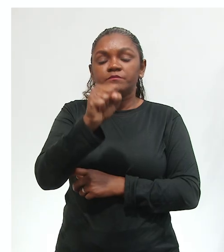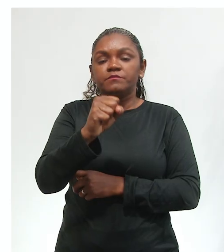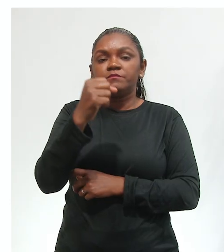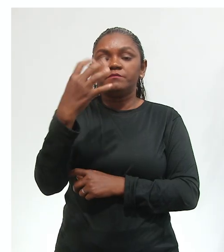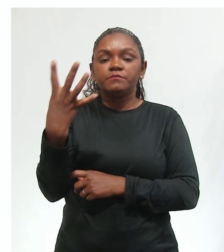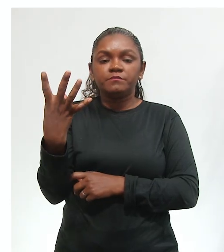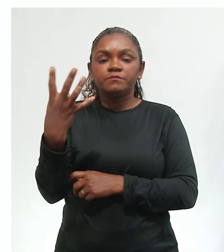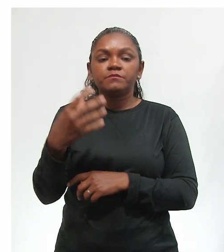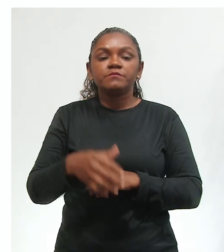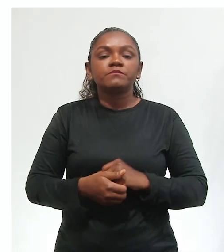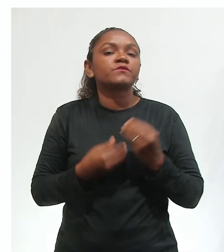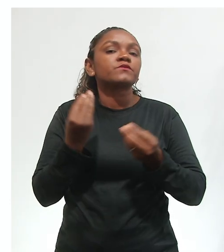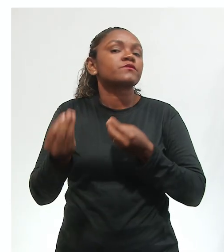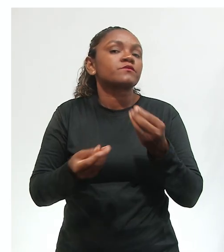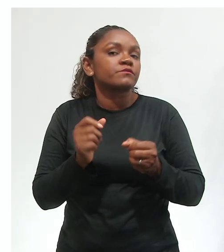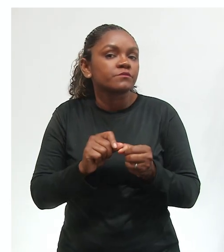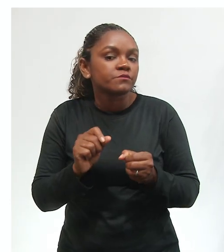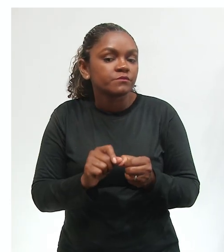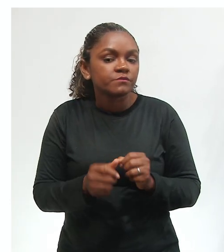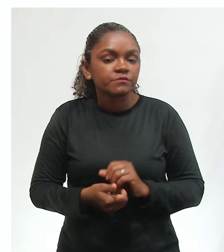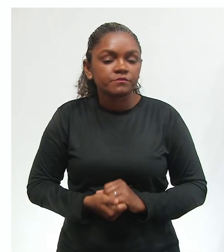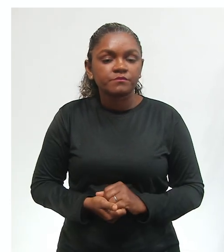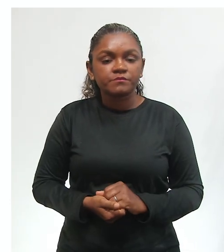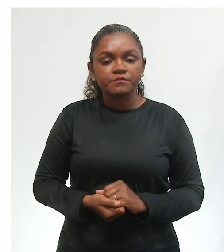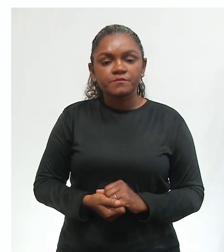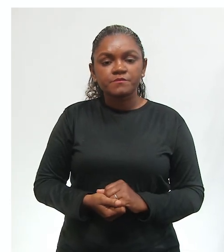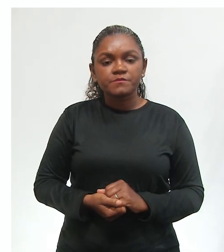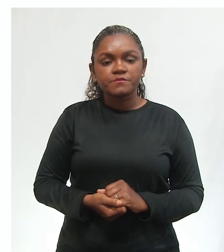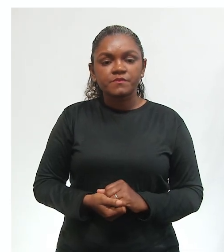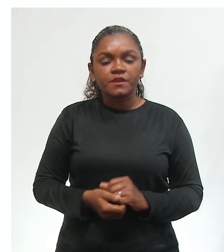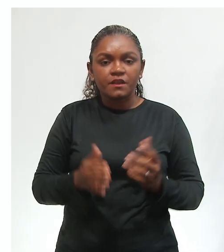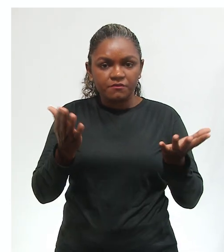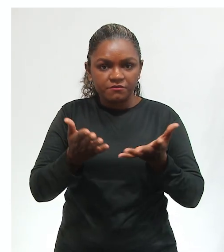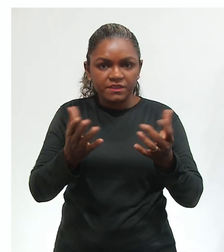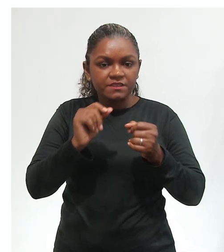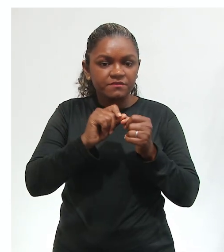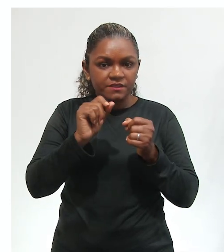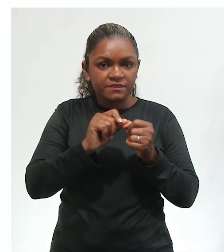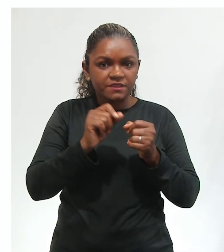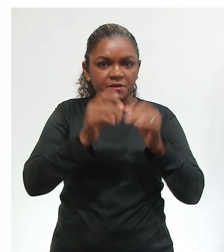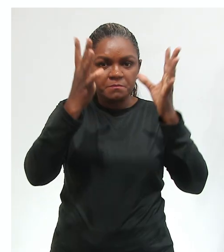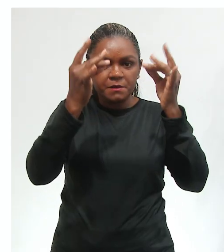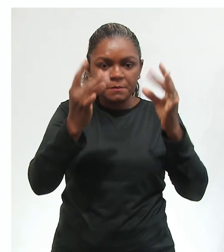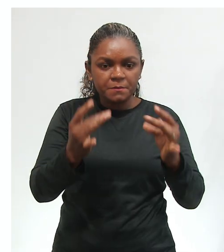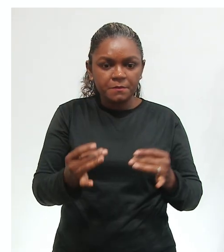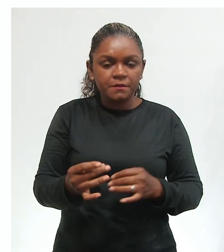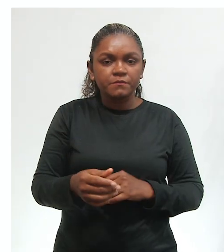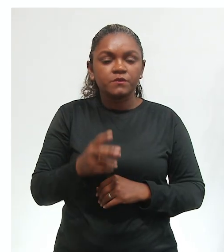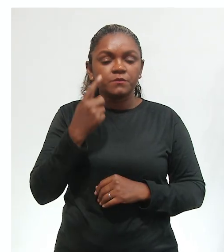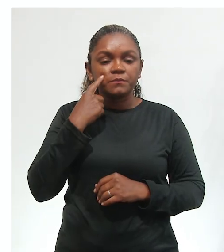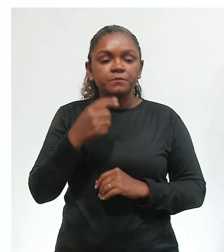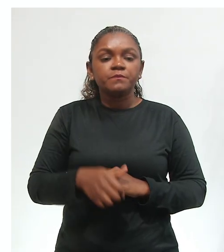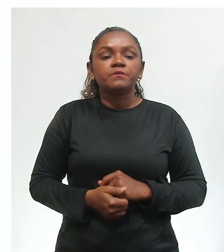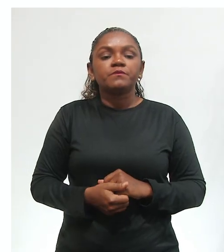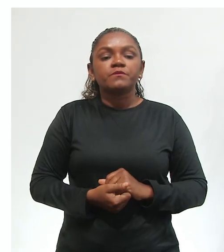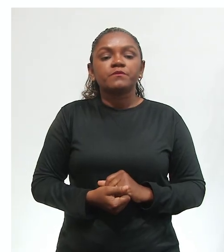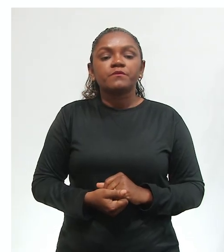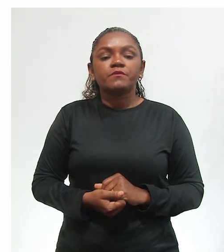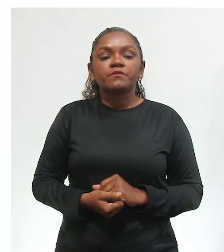184. Então, vamos escrever esses dois números na forma fatorada? Então, o 236